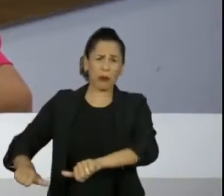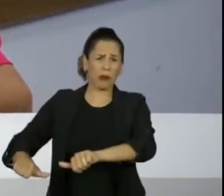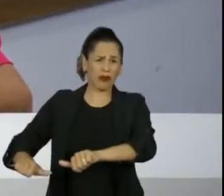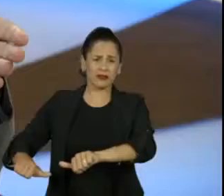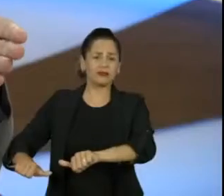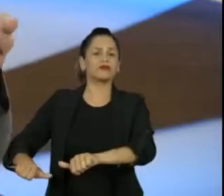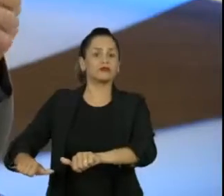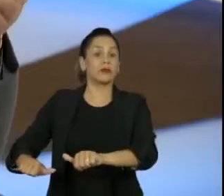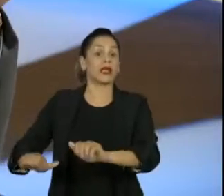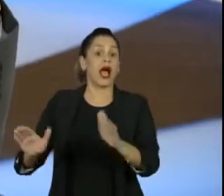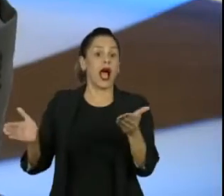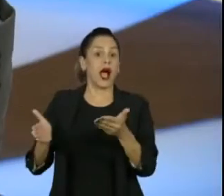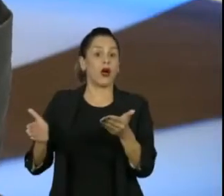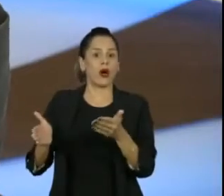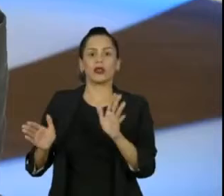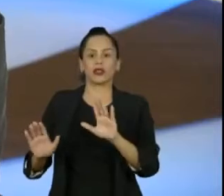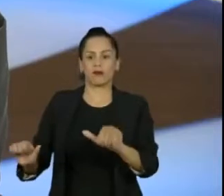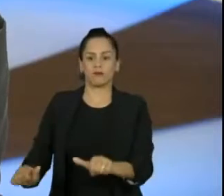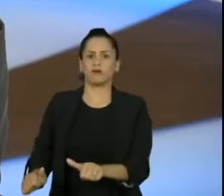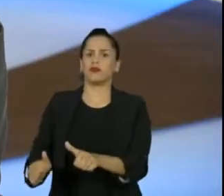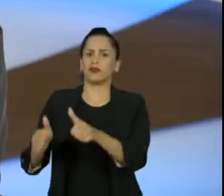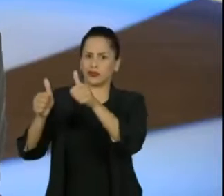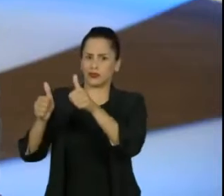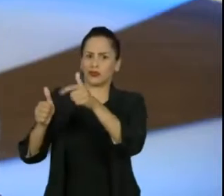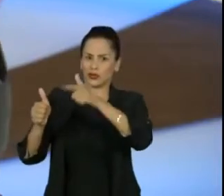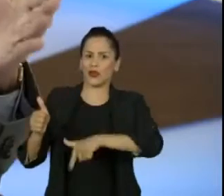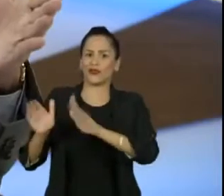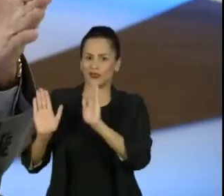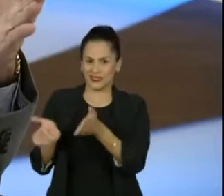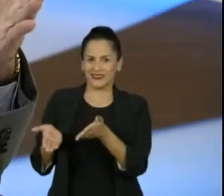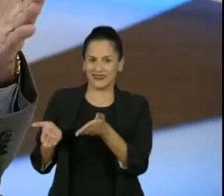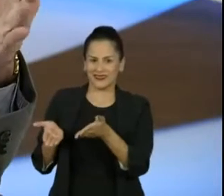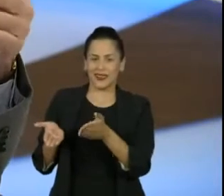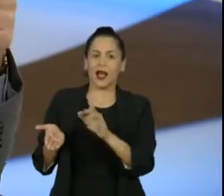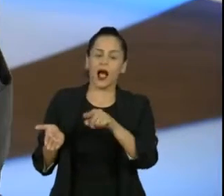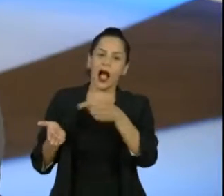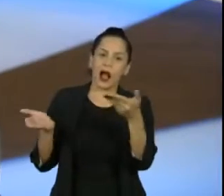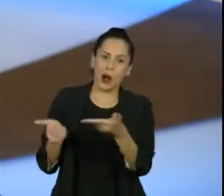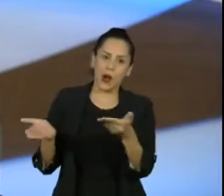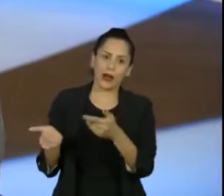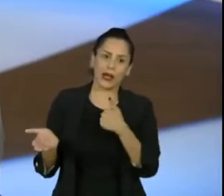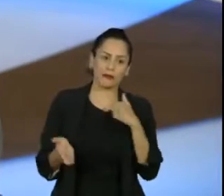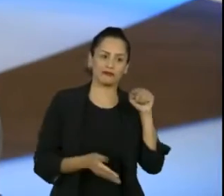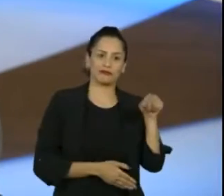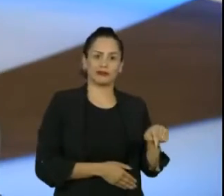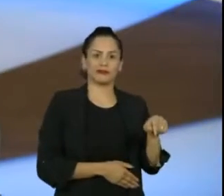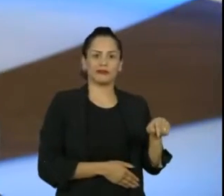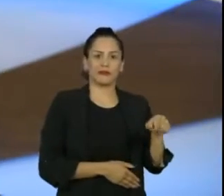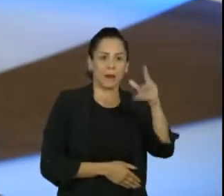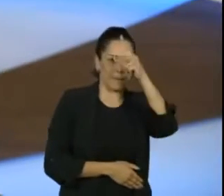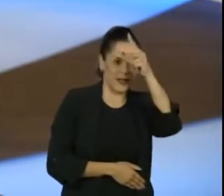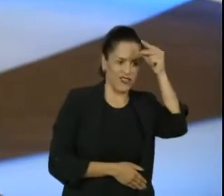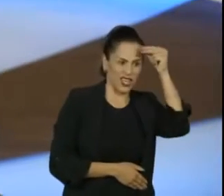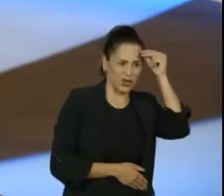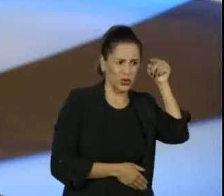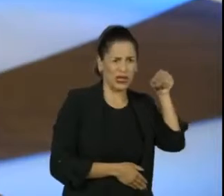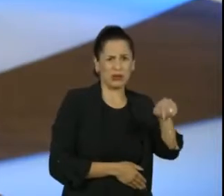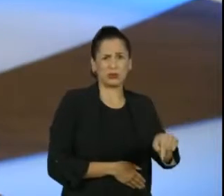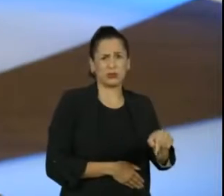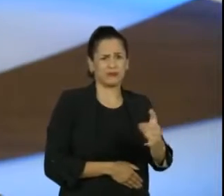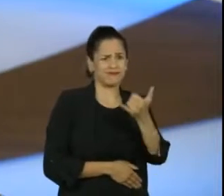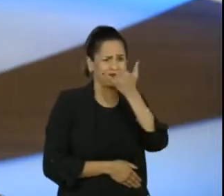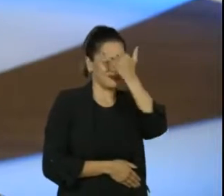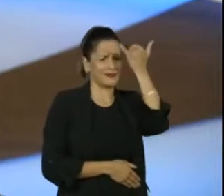reconstruída, você também sabe disso, que você é de lá, e pegamos a pandemia. Eu acho que é diferente, né? Eu acho que Deus